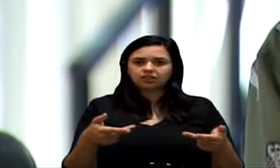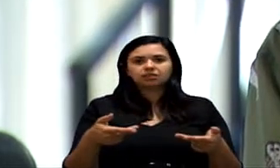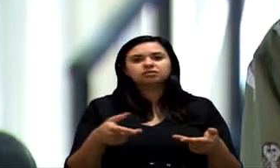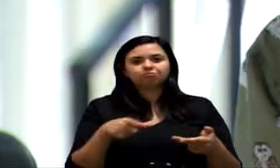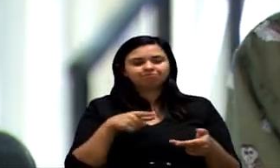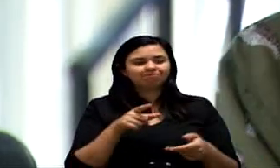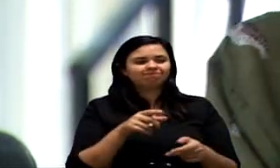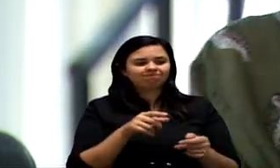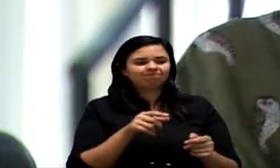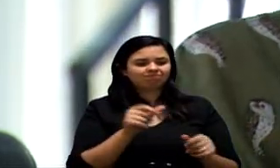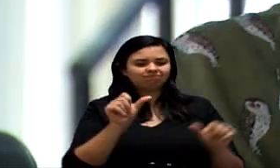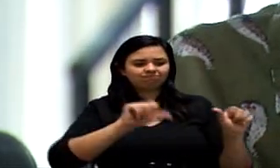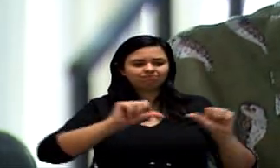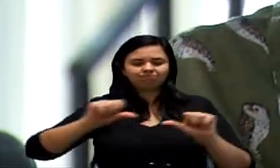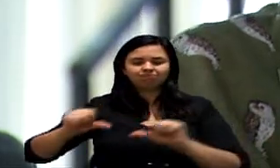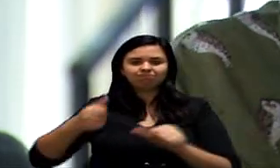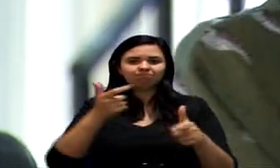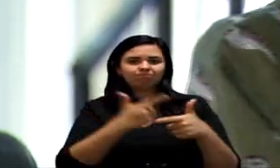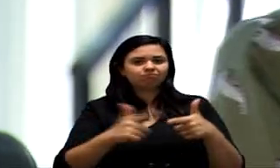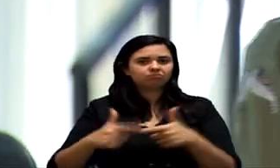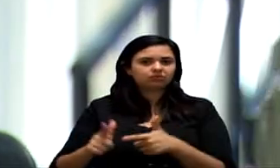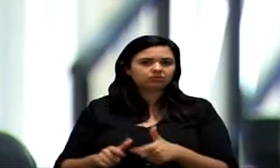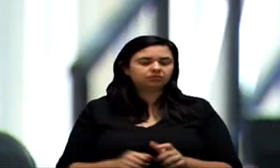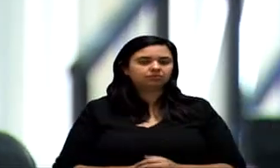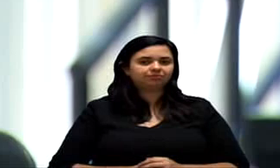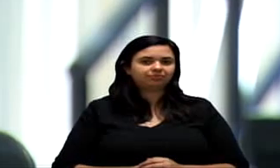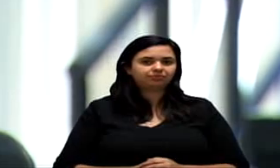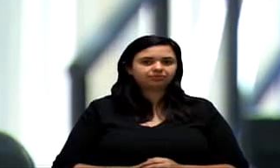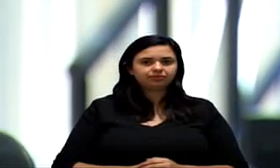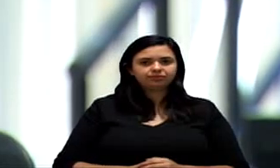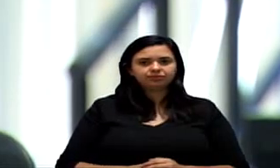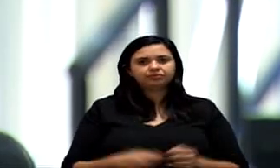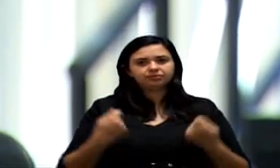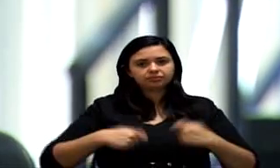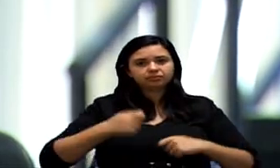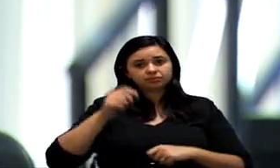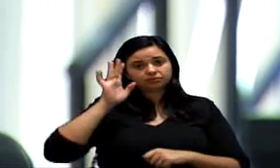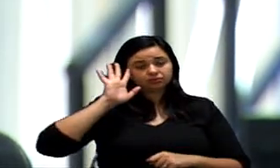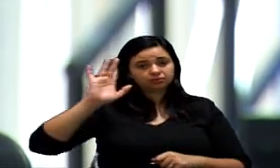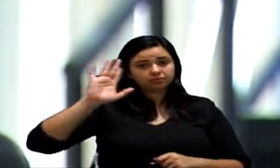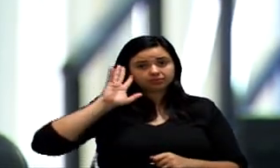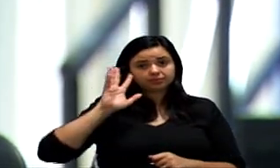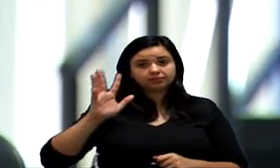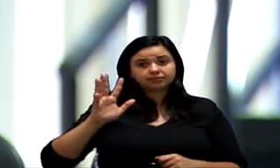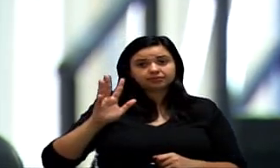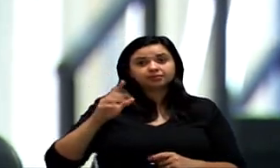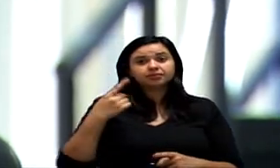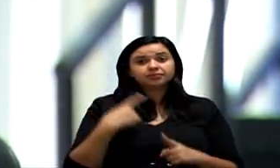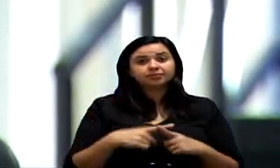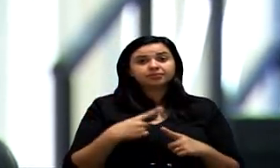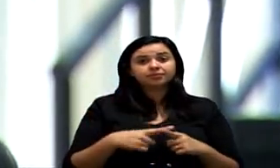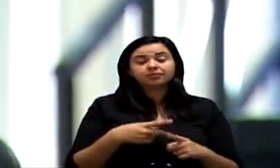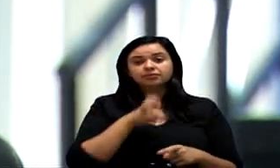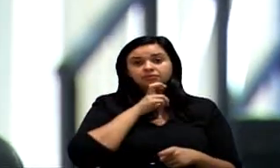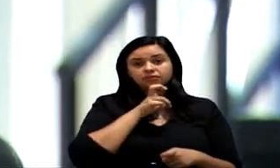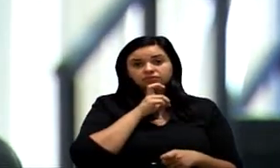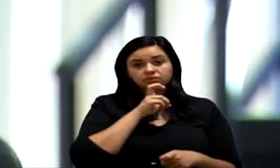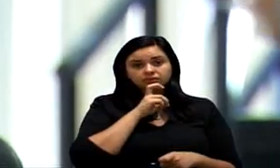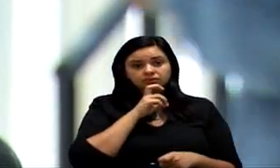importante colocar e outra para se pensar. Por que que Sorocaba não tem um crematório